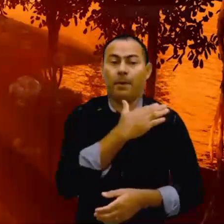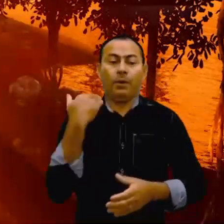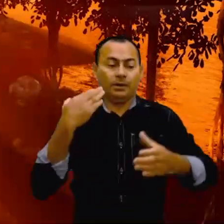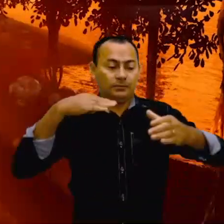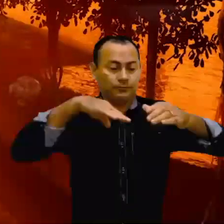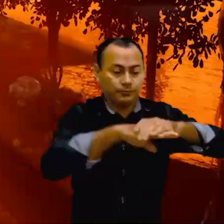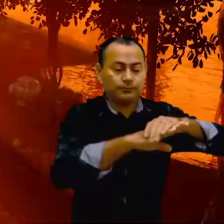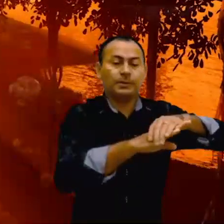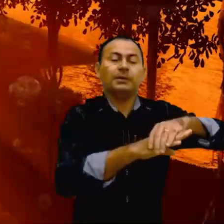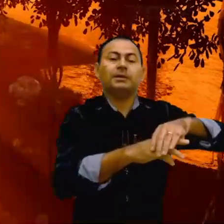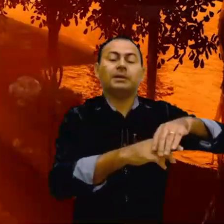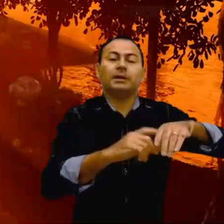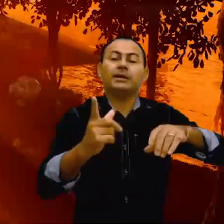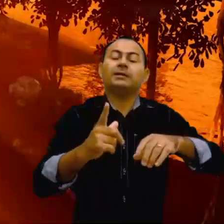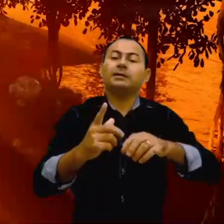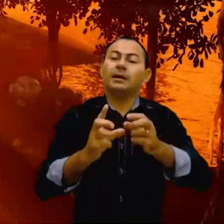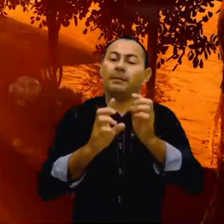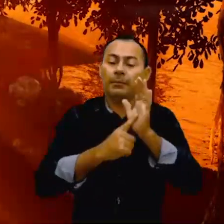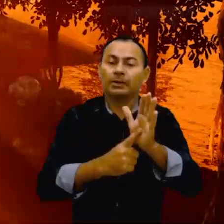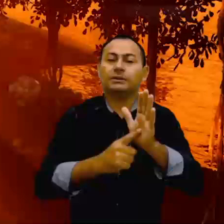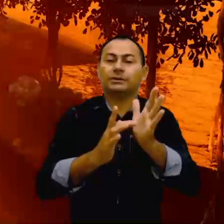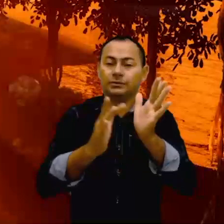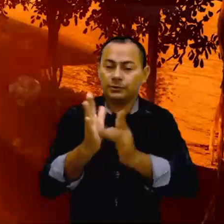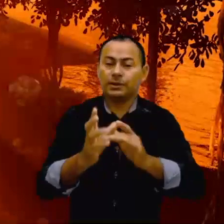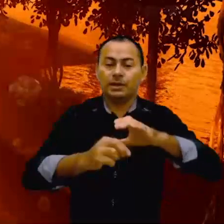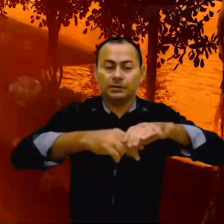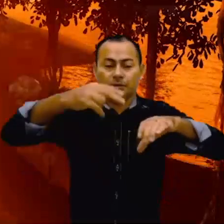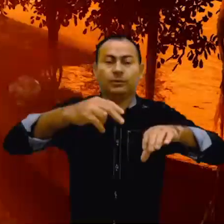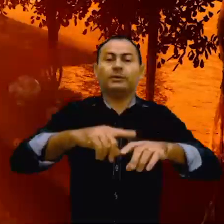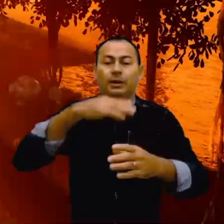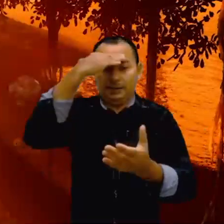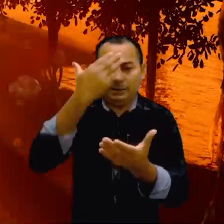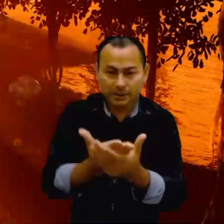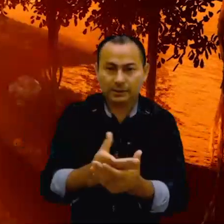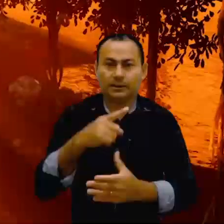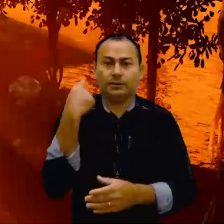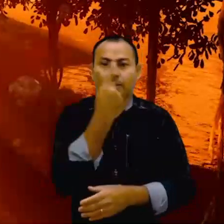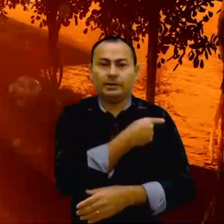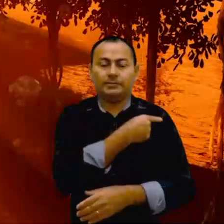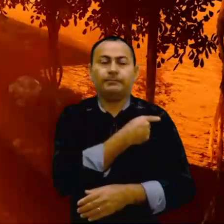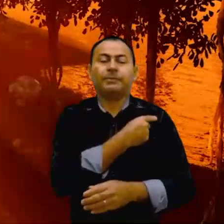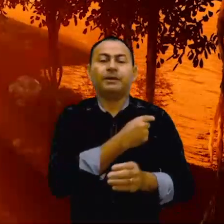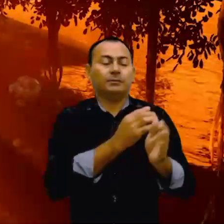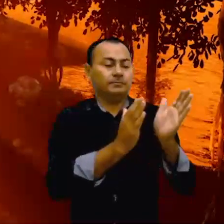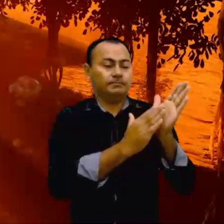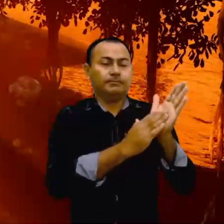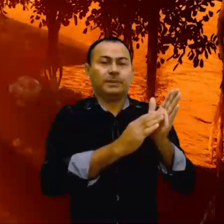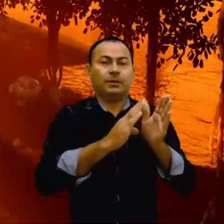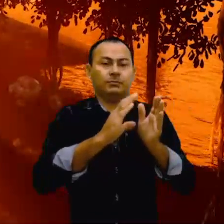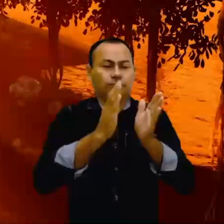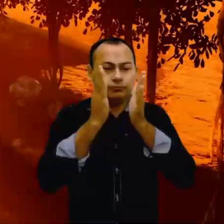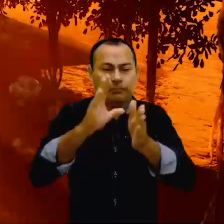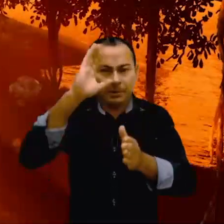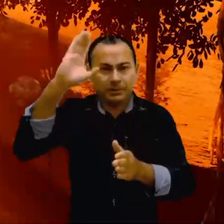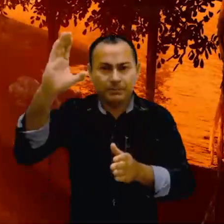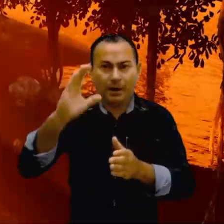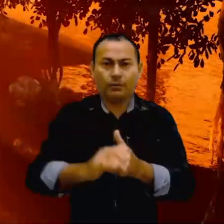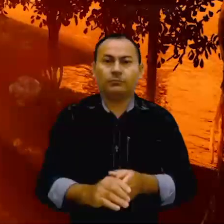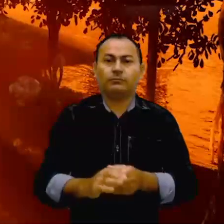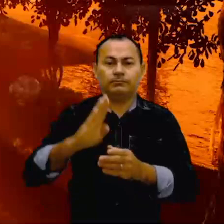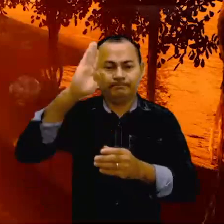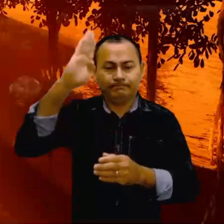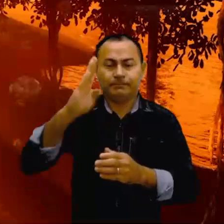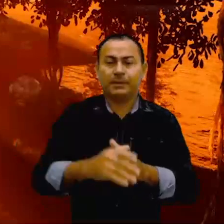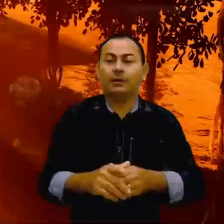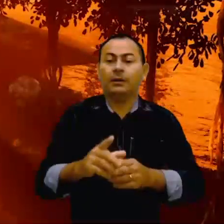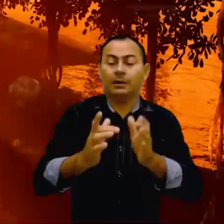pela ressurreição de Jesus Cristo. Este é o enfoque principal deste capítulo da ressurreição de Jesus Cristo. Você e eu